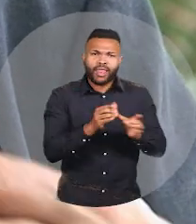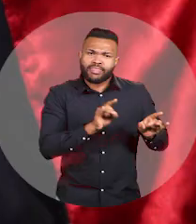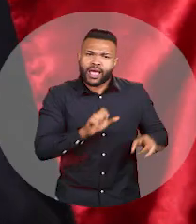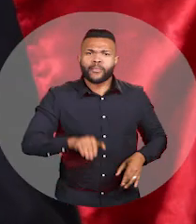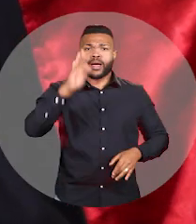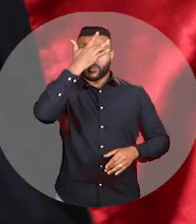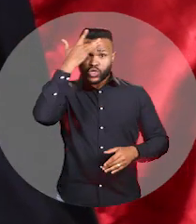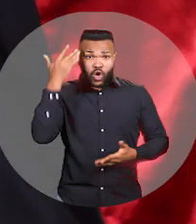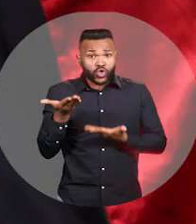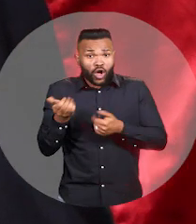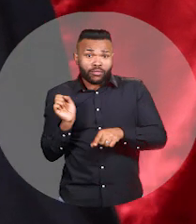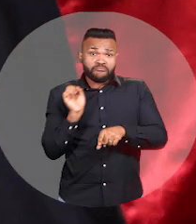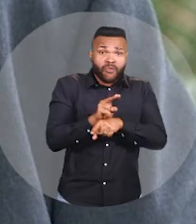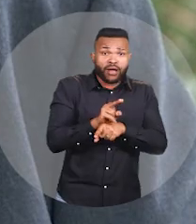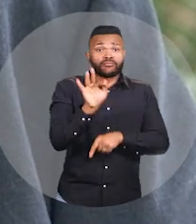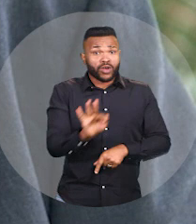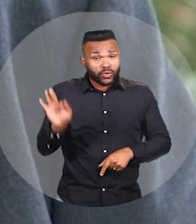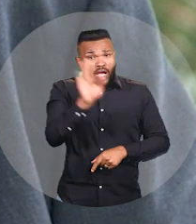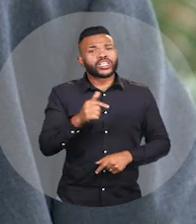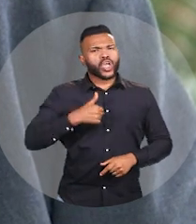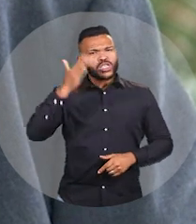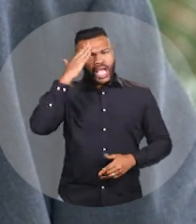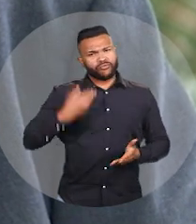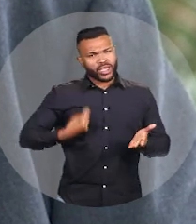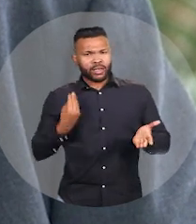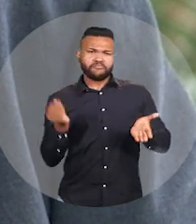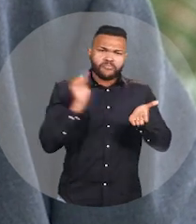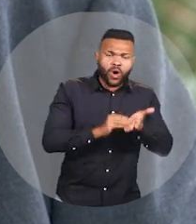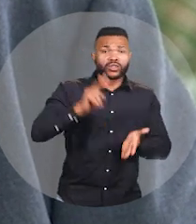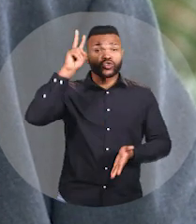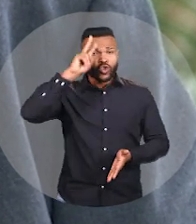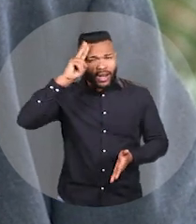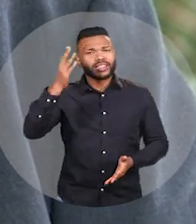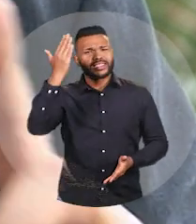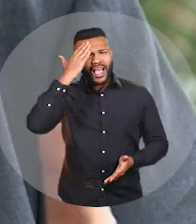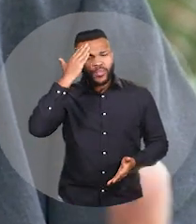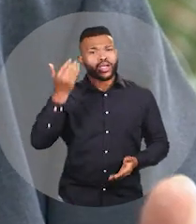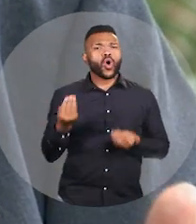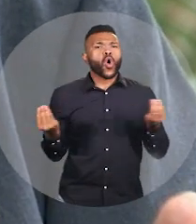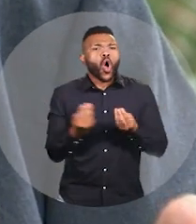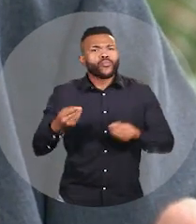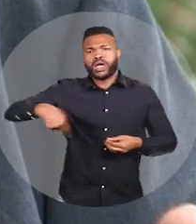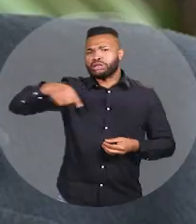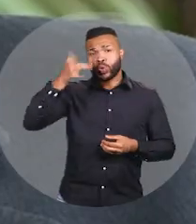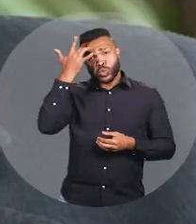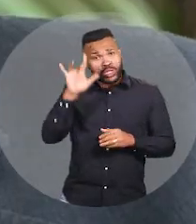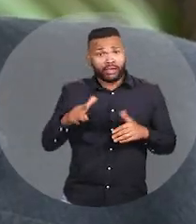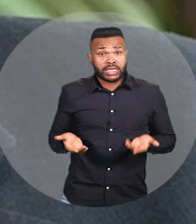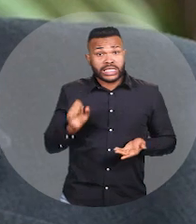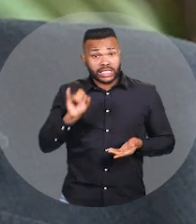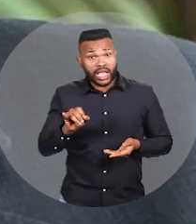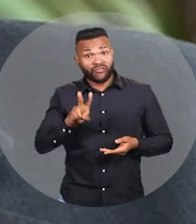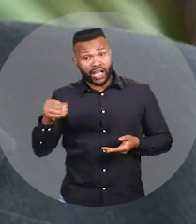mais colocou jovens na universidade desse país. Eu sei como é que eu vou passar para a história. Sabe, eu não sei como é que eles vão passar. Não sei